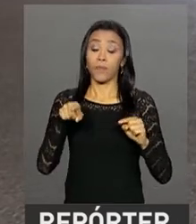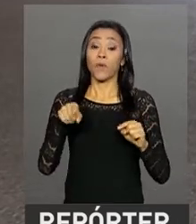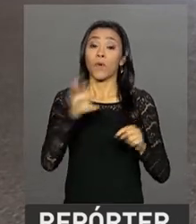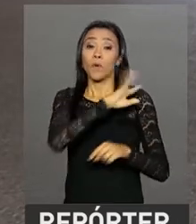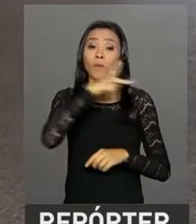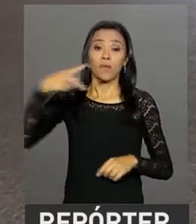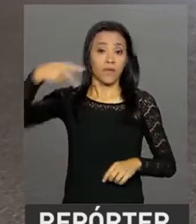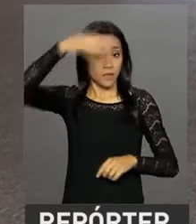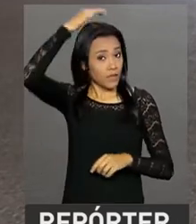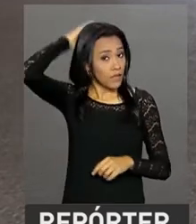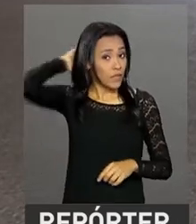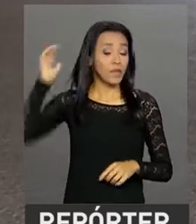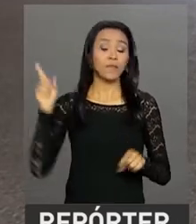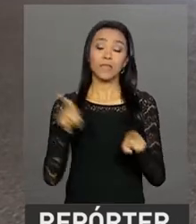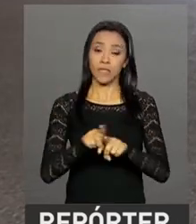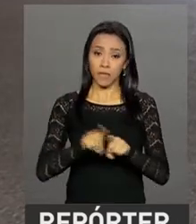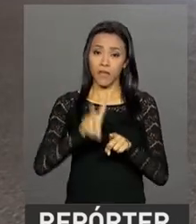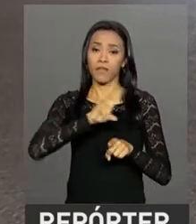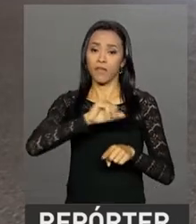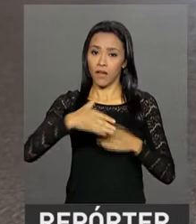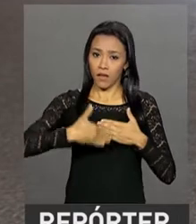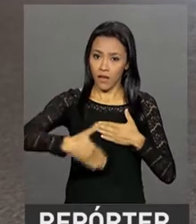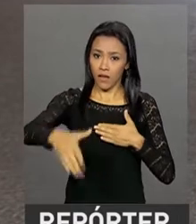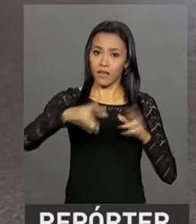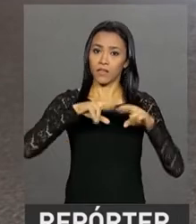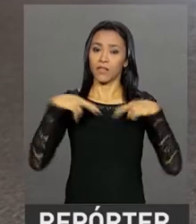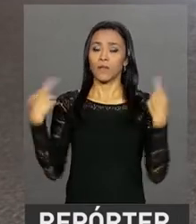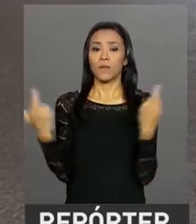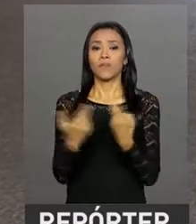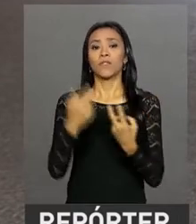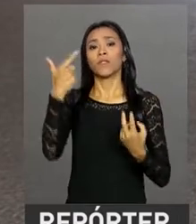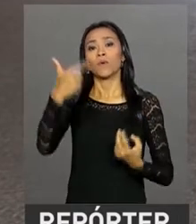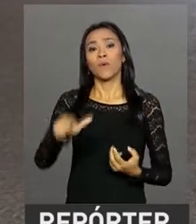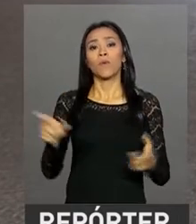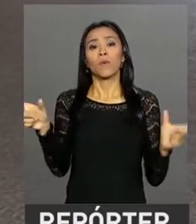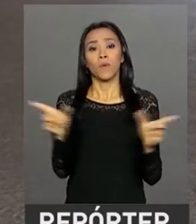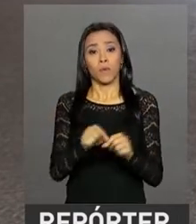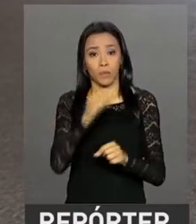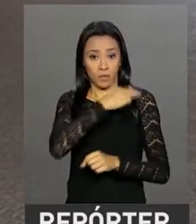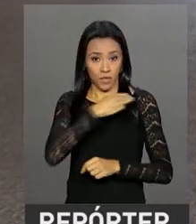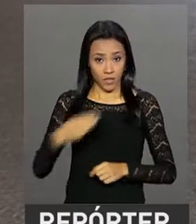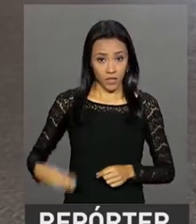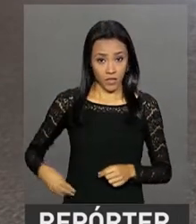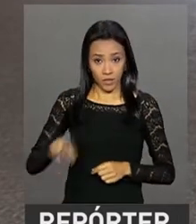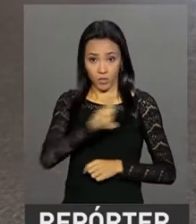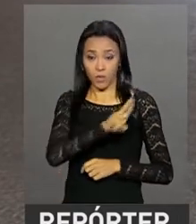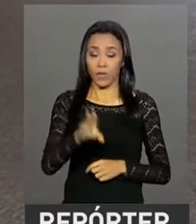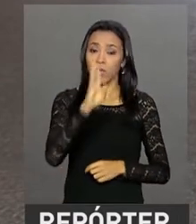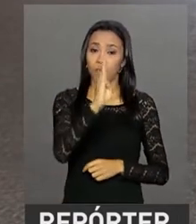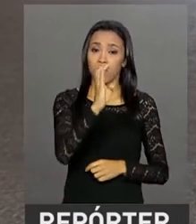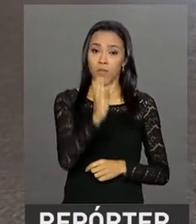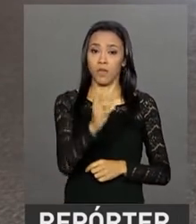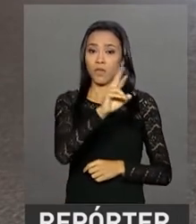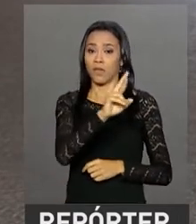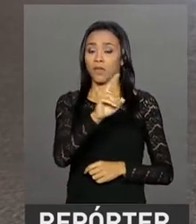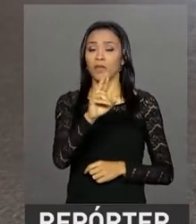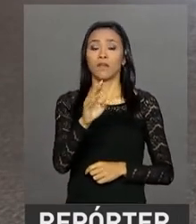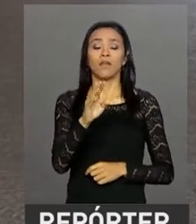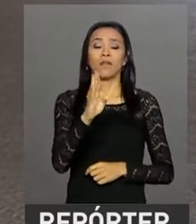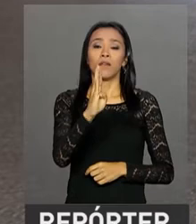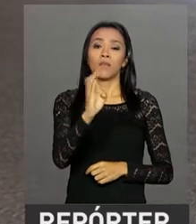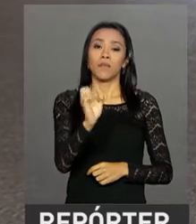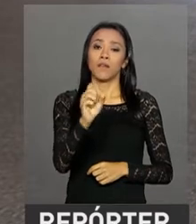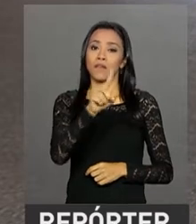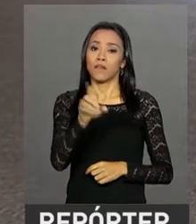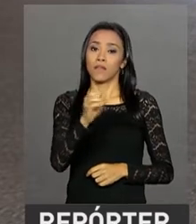michel temer deve se reunir com o ministro de minas e energia fernando bezerra coelho filho e com o ministro da ciência